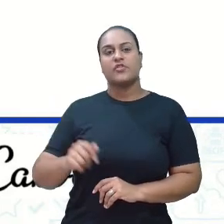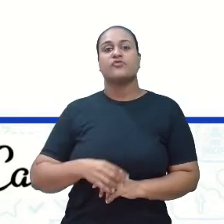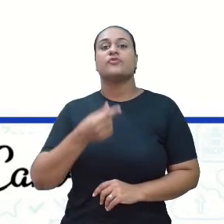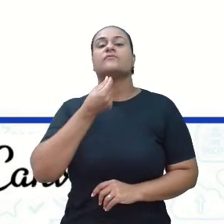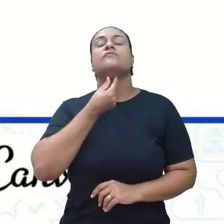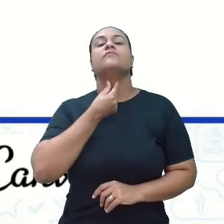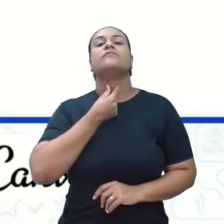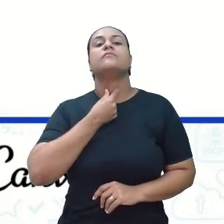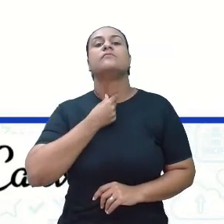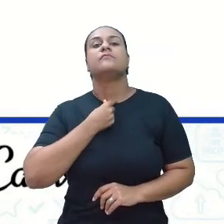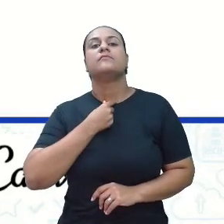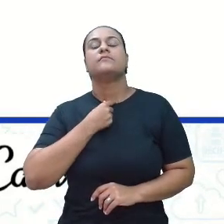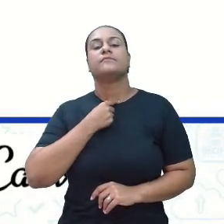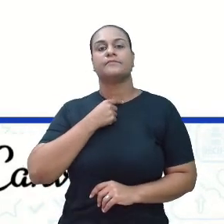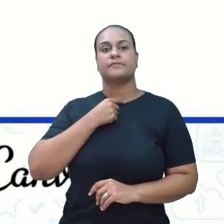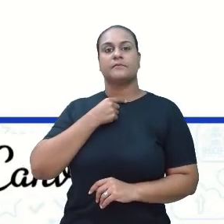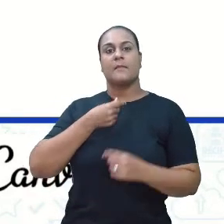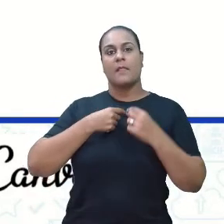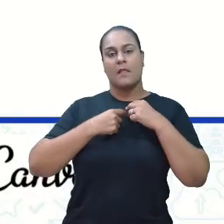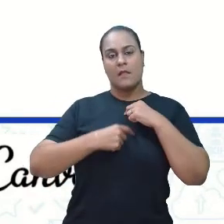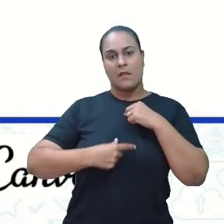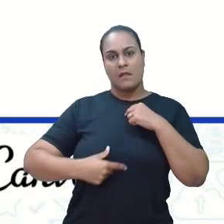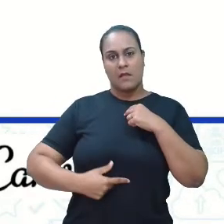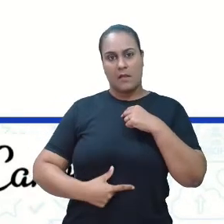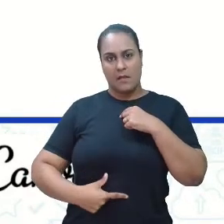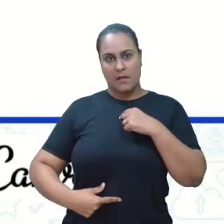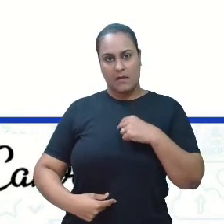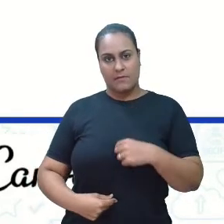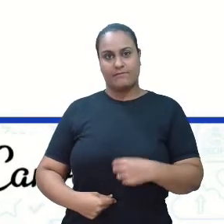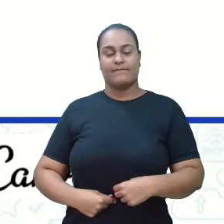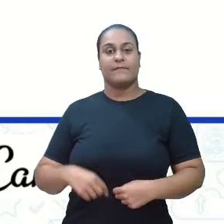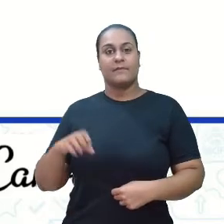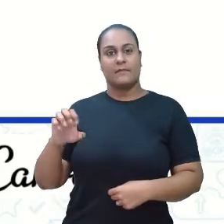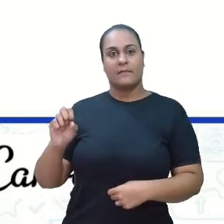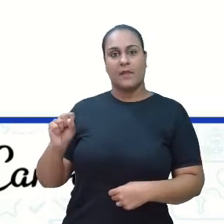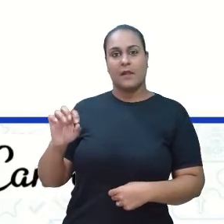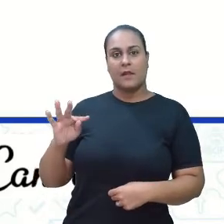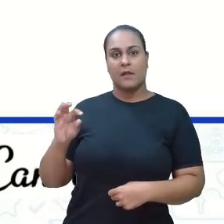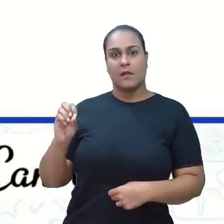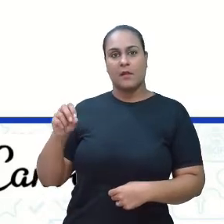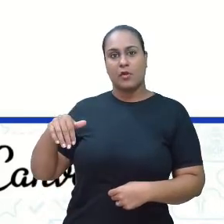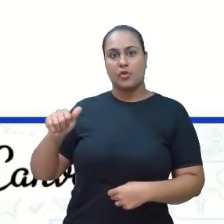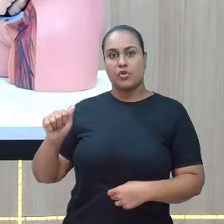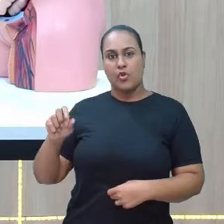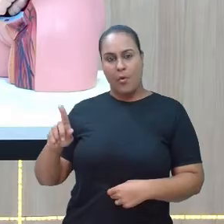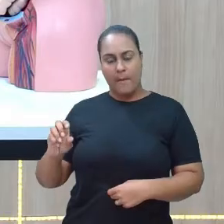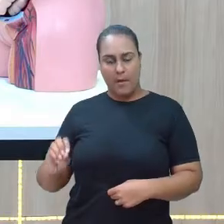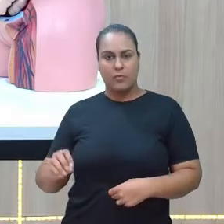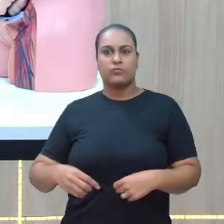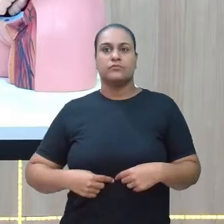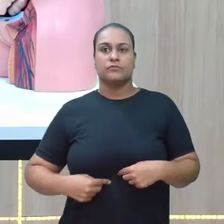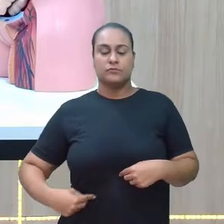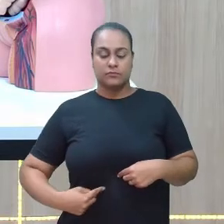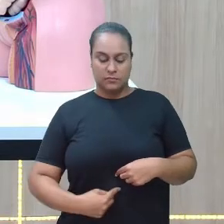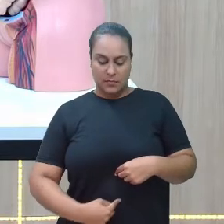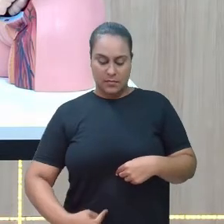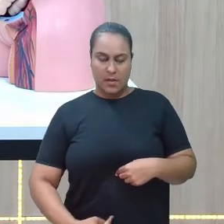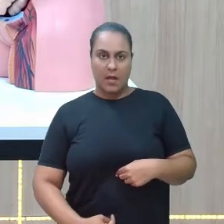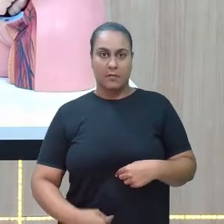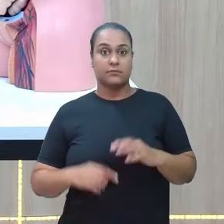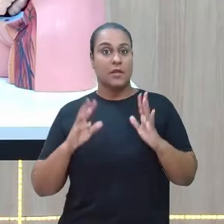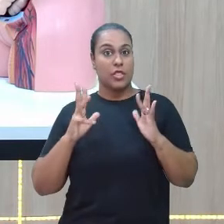esôfago, o estômago, o intestino delgado e o intestino grosso. Então, todos esses